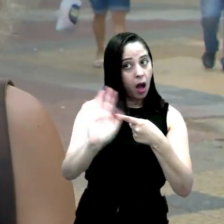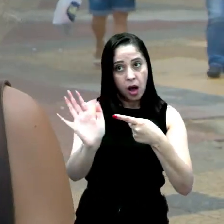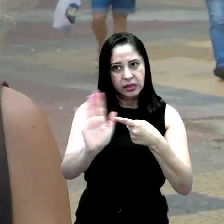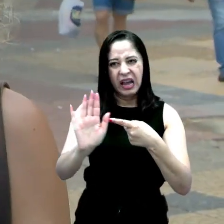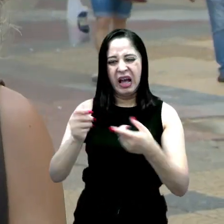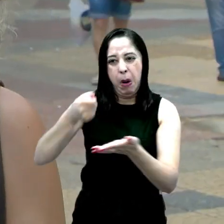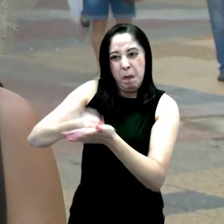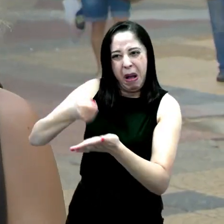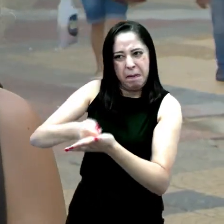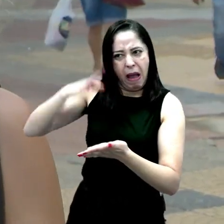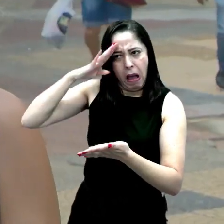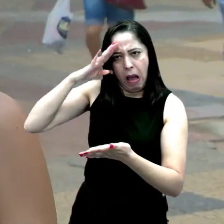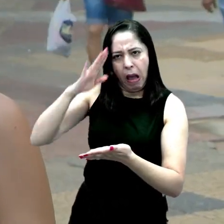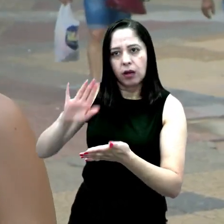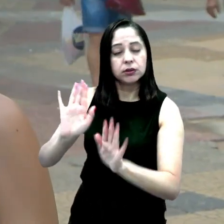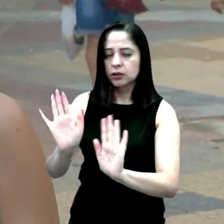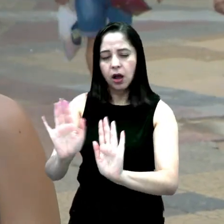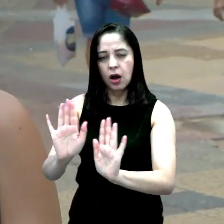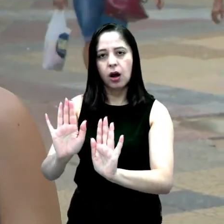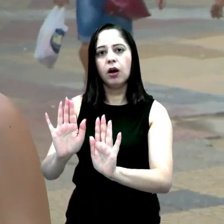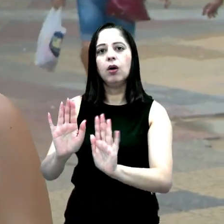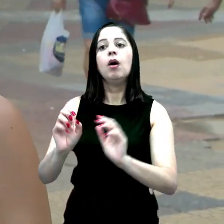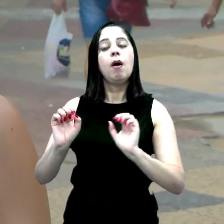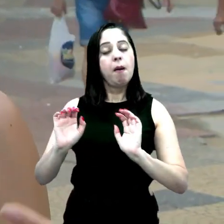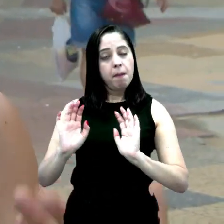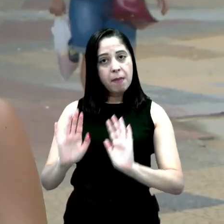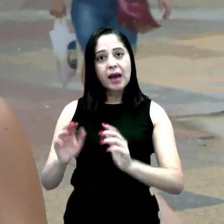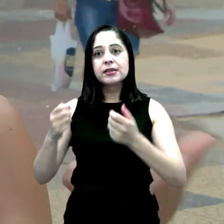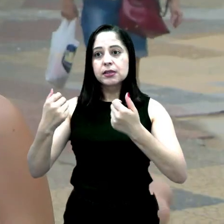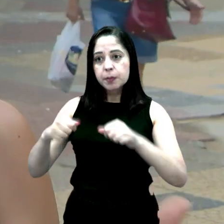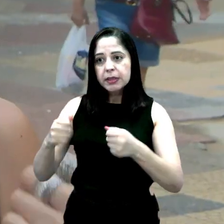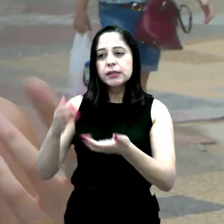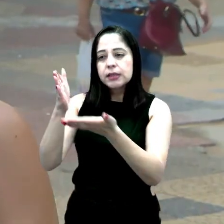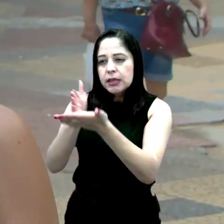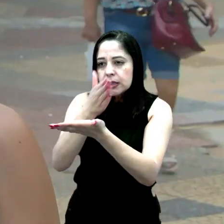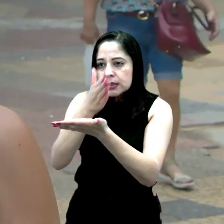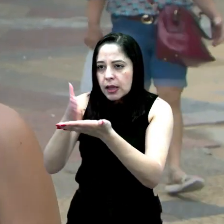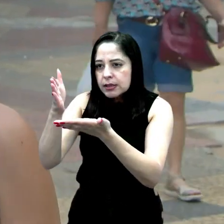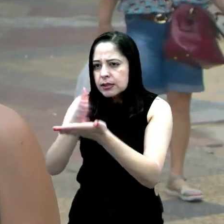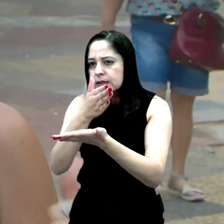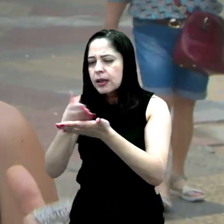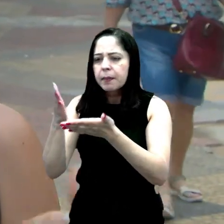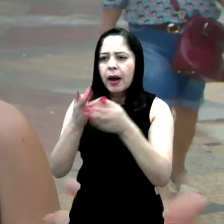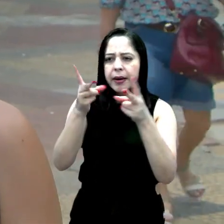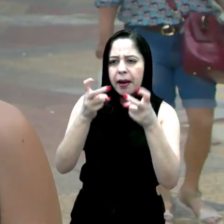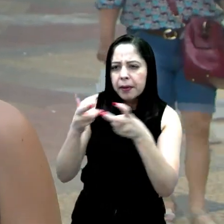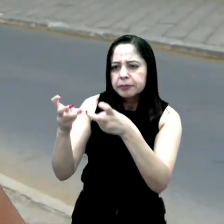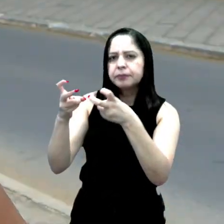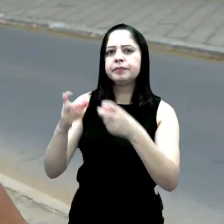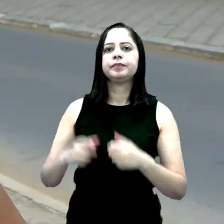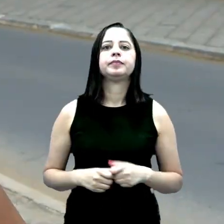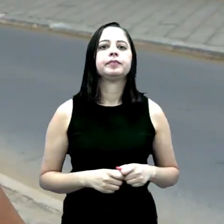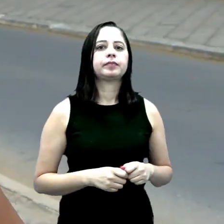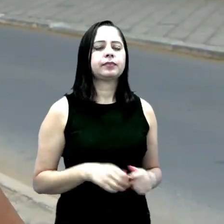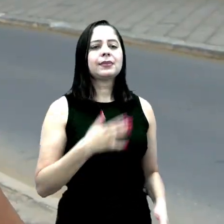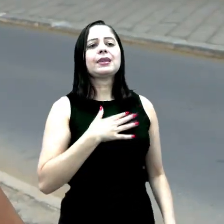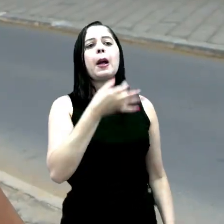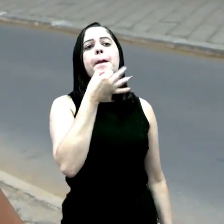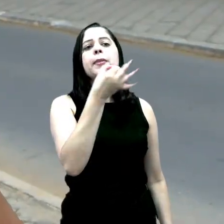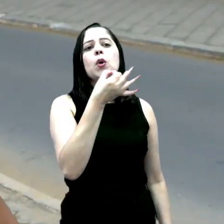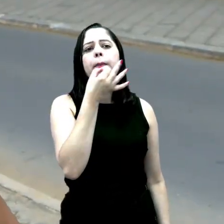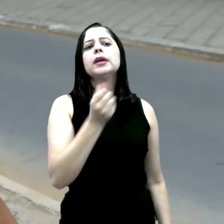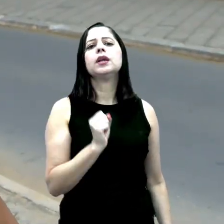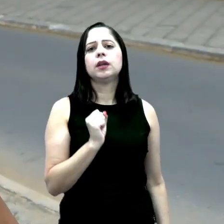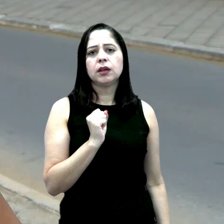assim, militarista ou alguma coisa assim de força, mas olhando para as questões que eu trouxe anteriormente. Eu acho que tem que